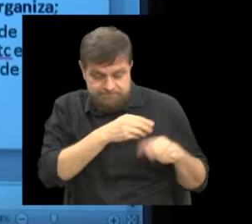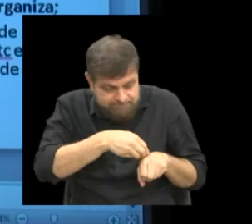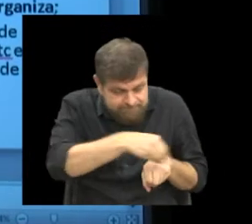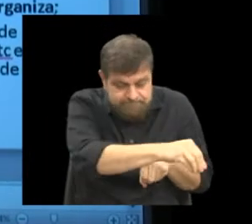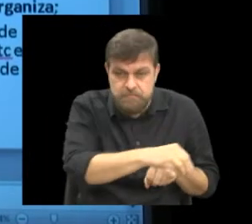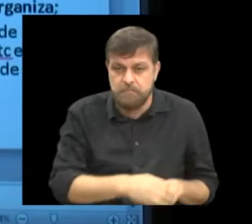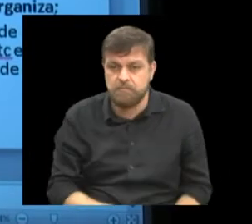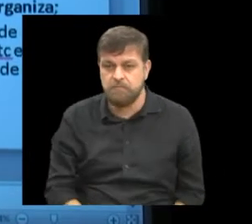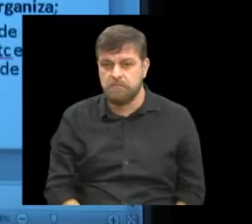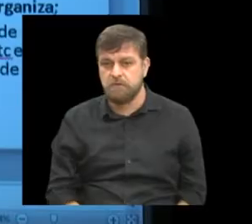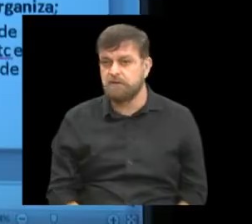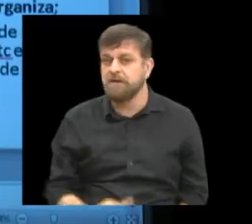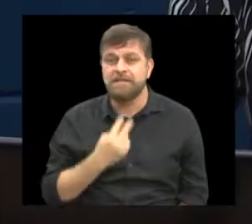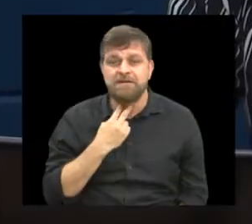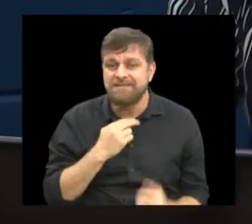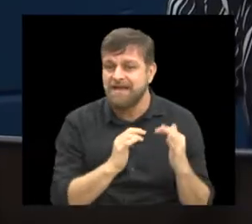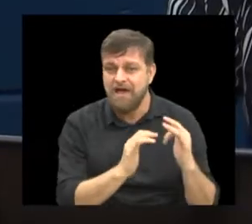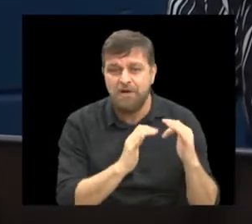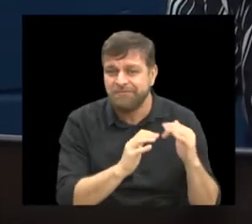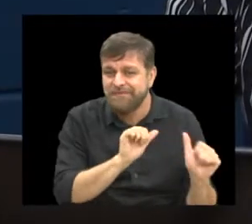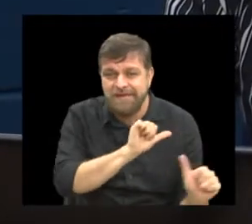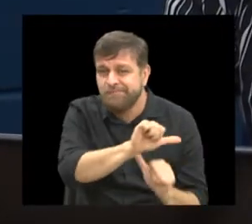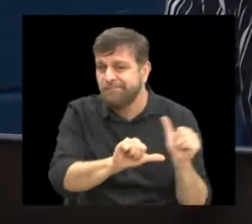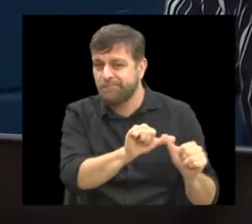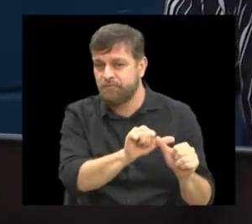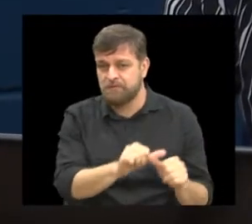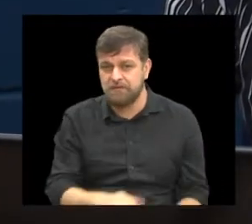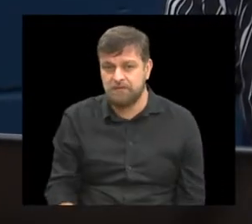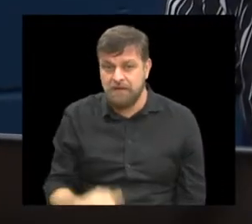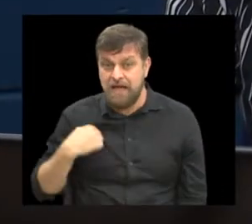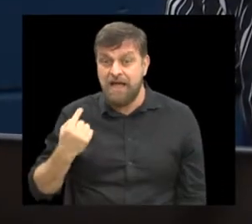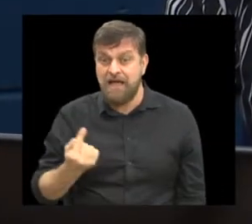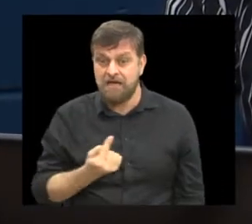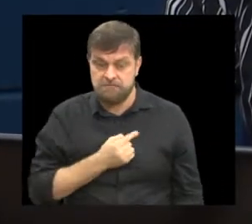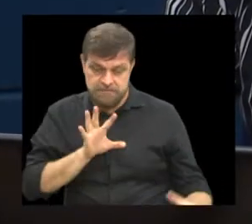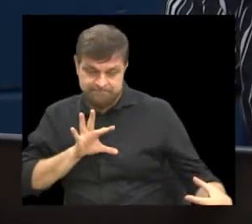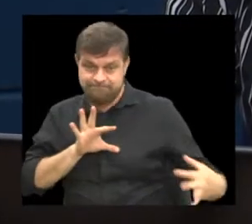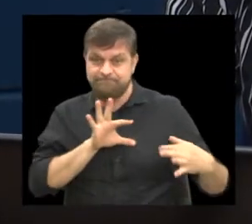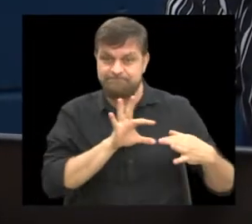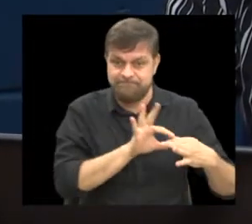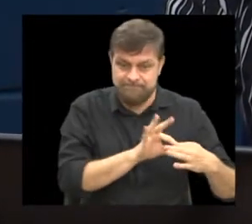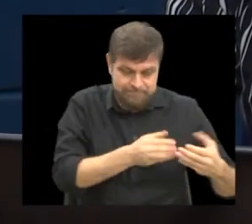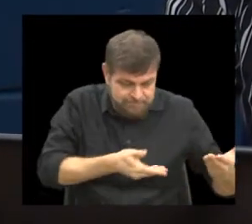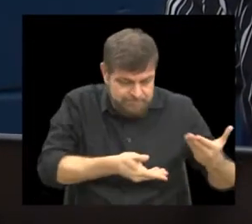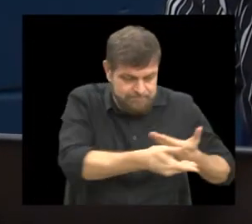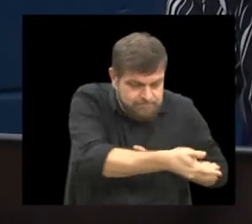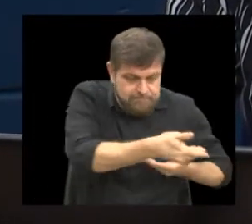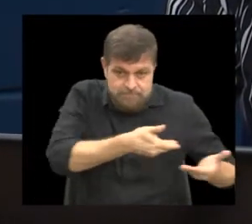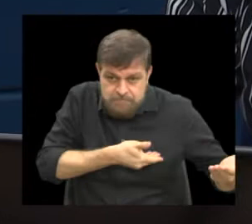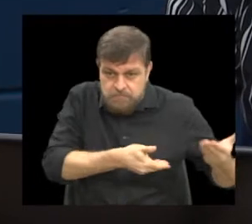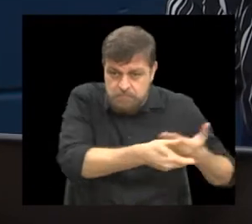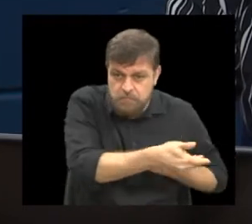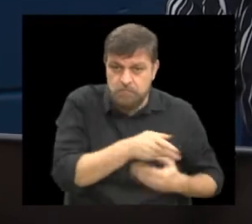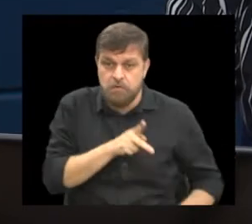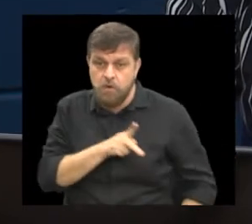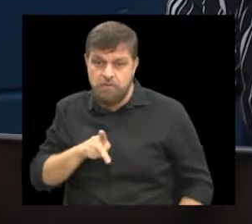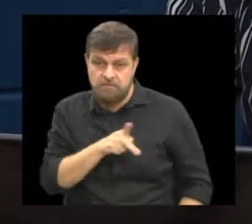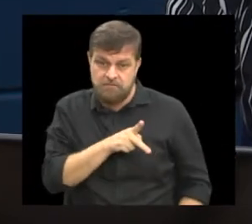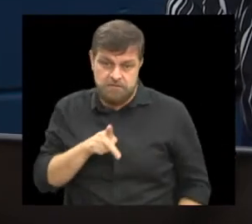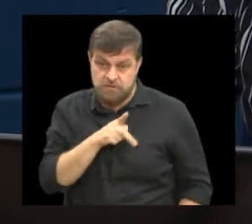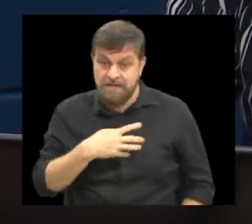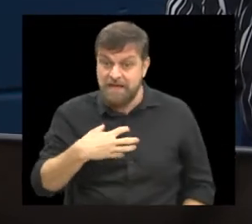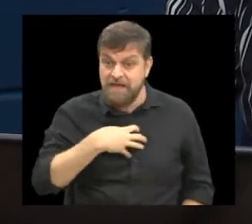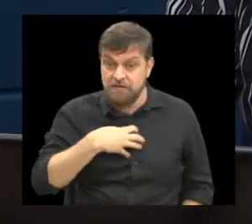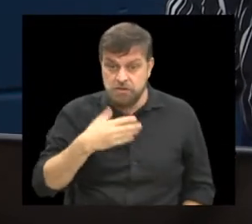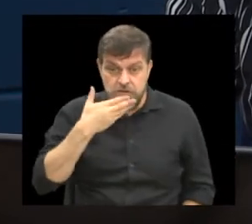não mudar o cérebro do autista, né? E sim se integrar a ele, participar da vida dele com ele. É essa forma que